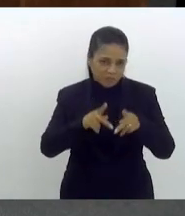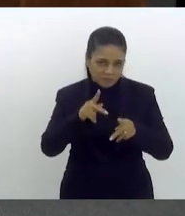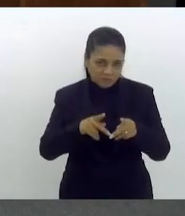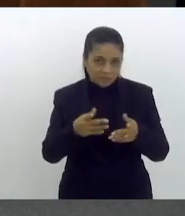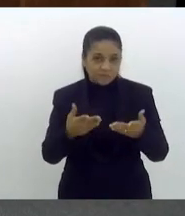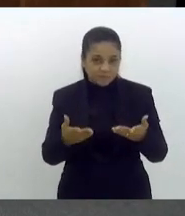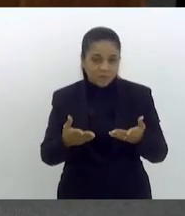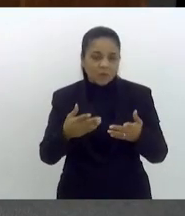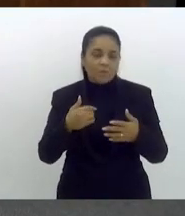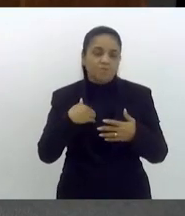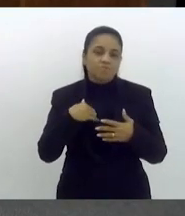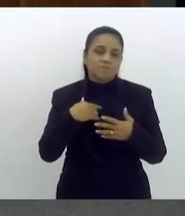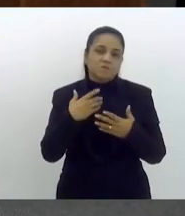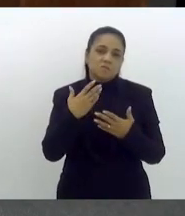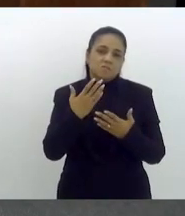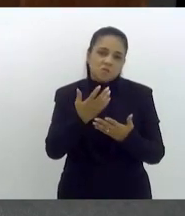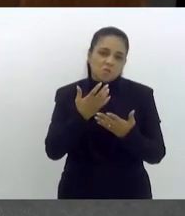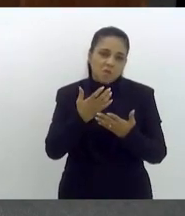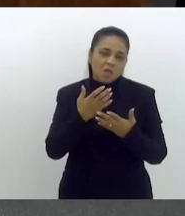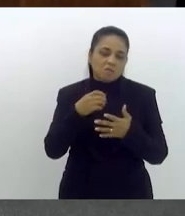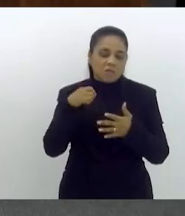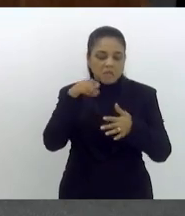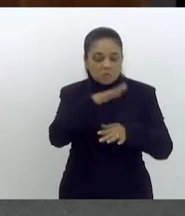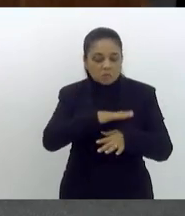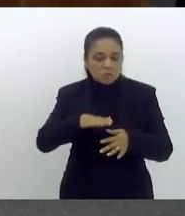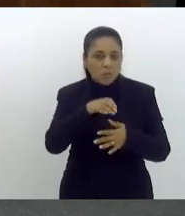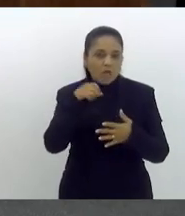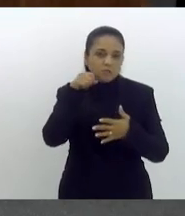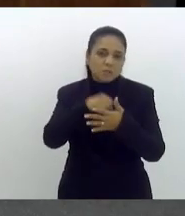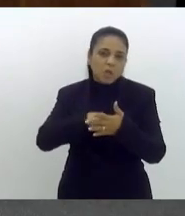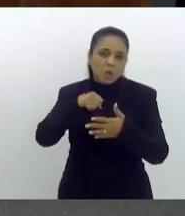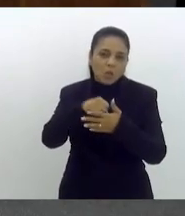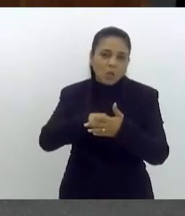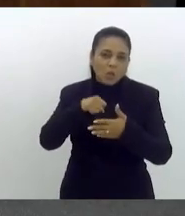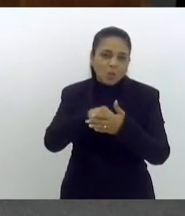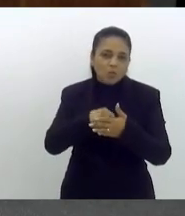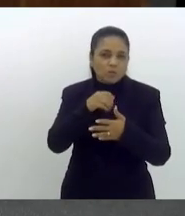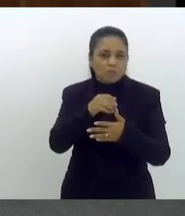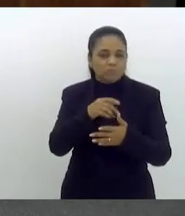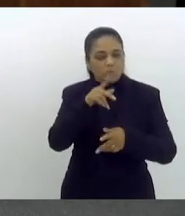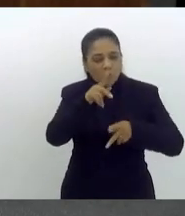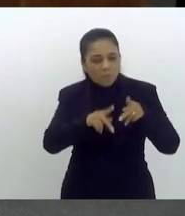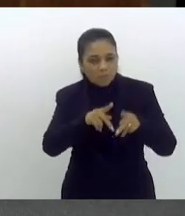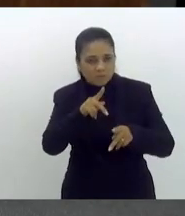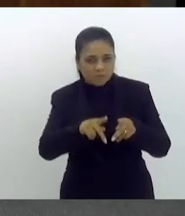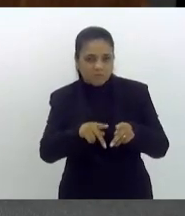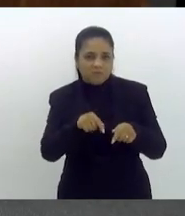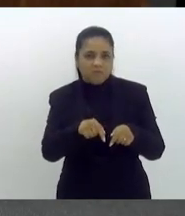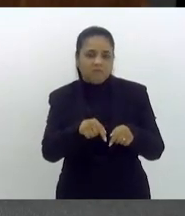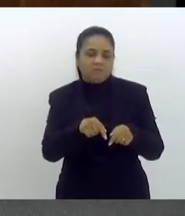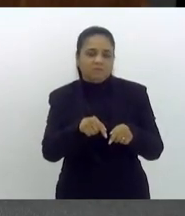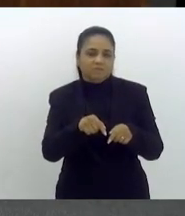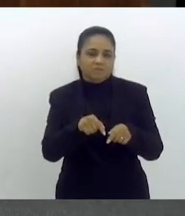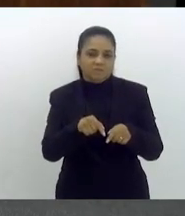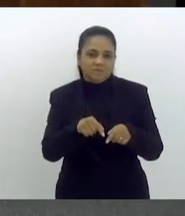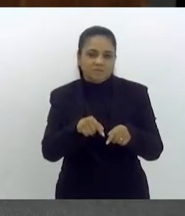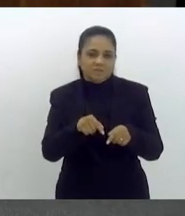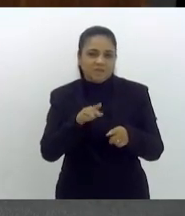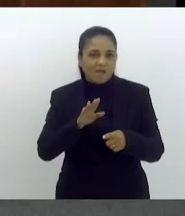realmente seja um espaço de luta pelo próximo seja um espaço que